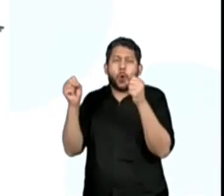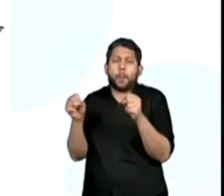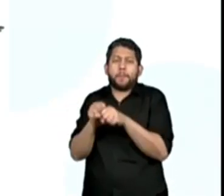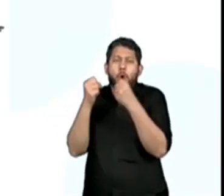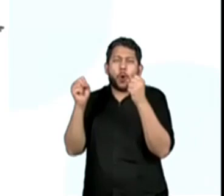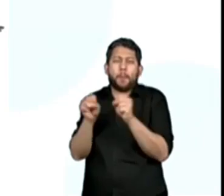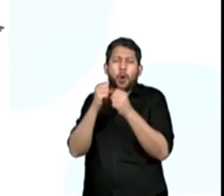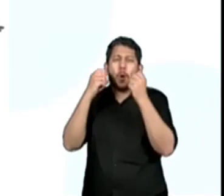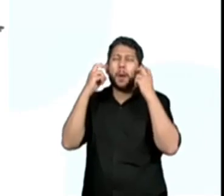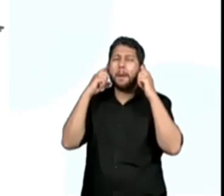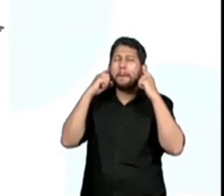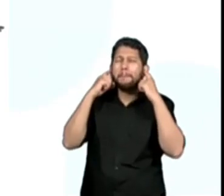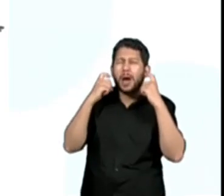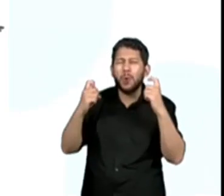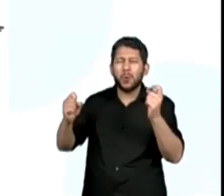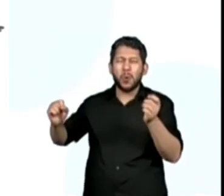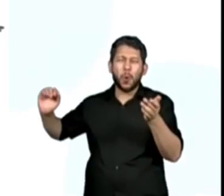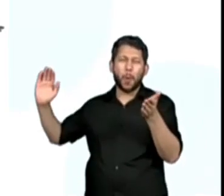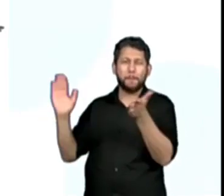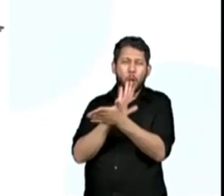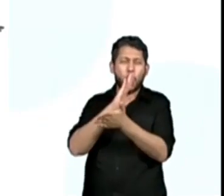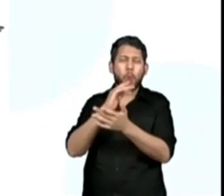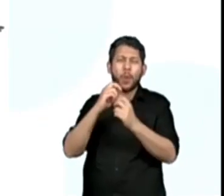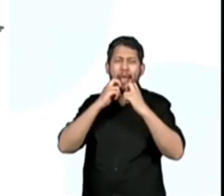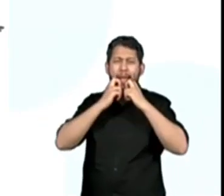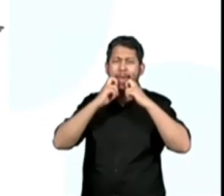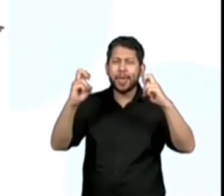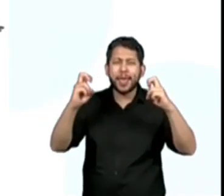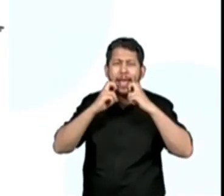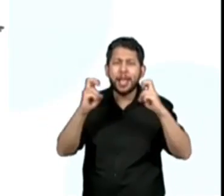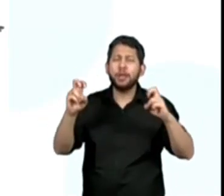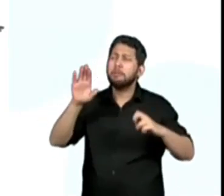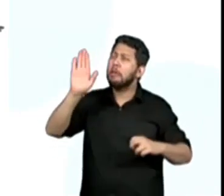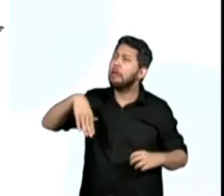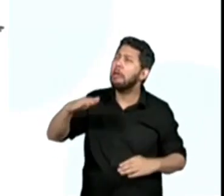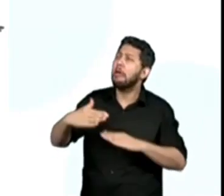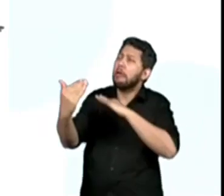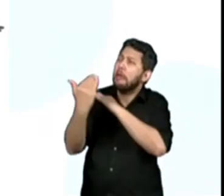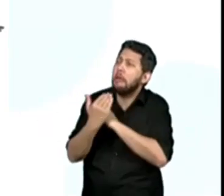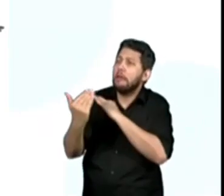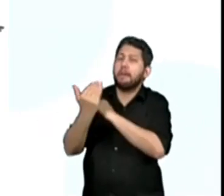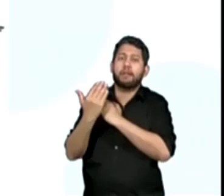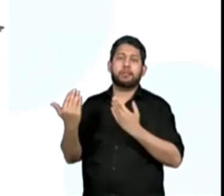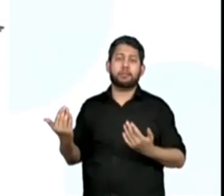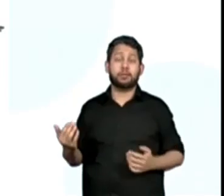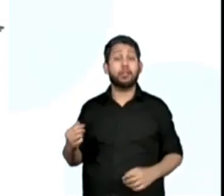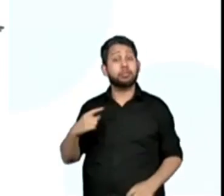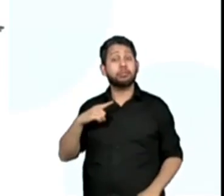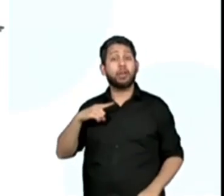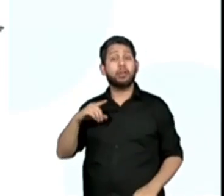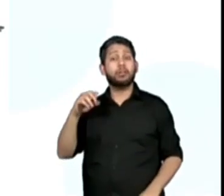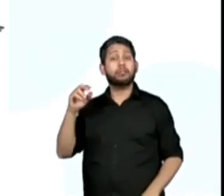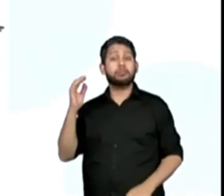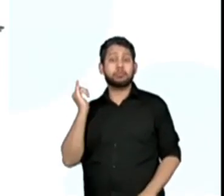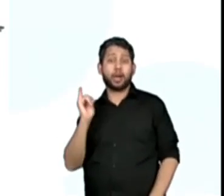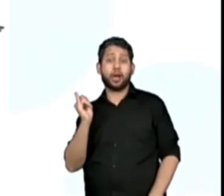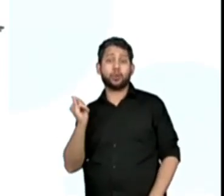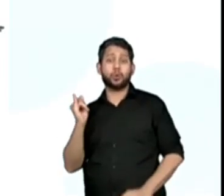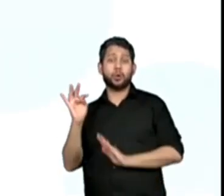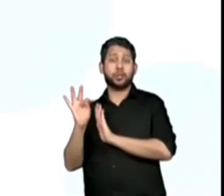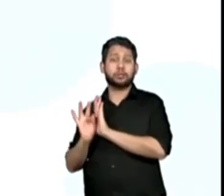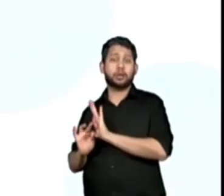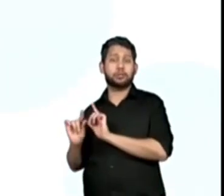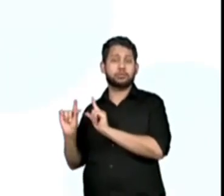quebrados. Barulho de batida. Gritos. Pedidos de socorro. Texto do narrador. Tudo isso que nós